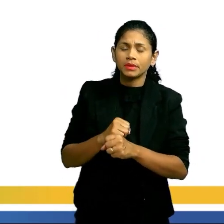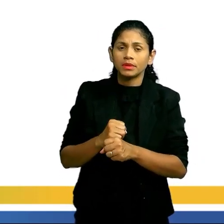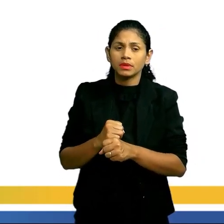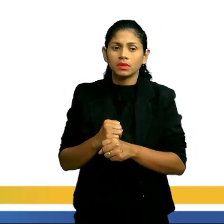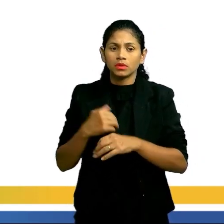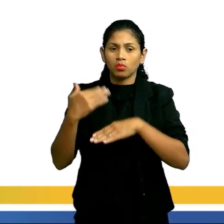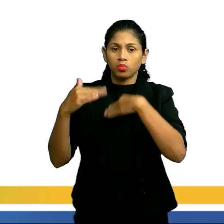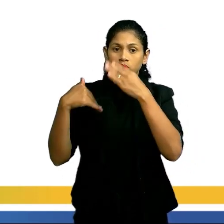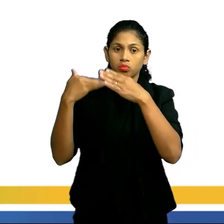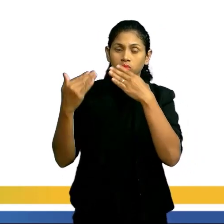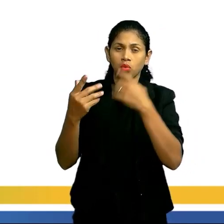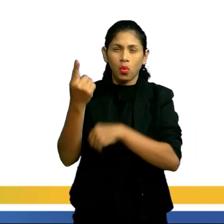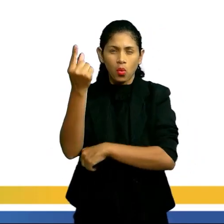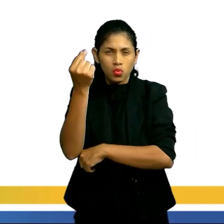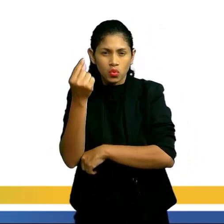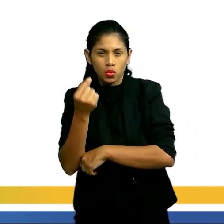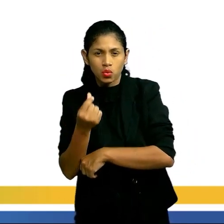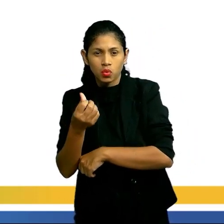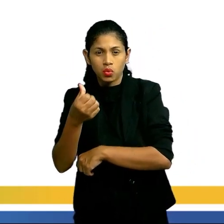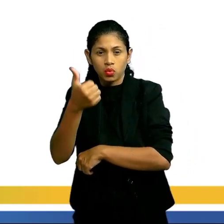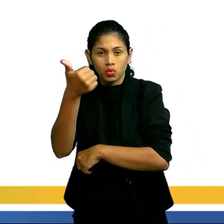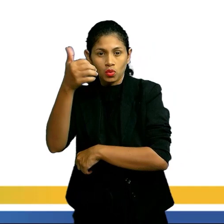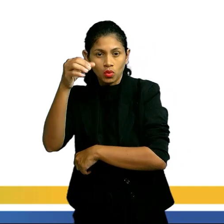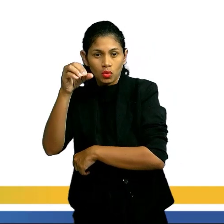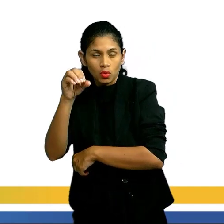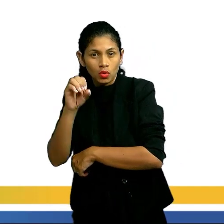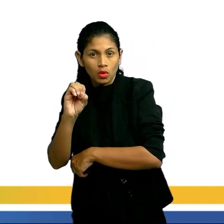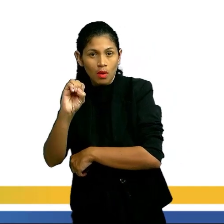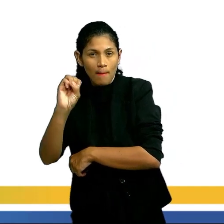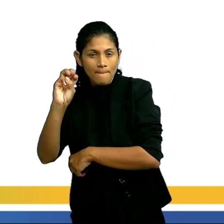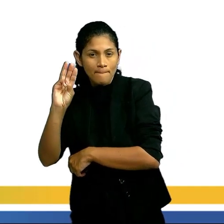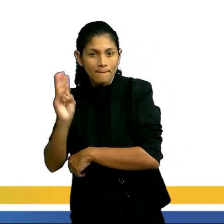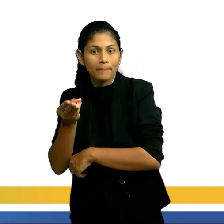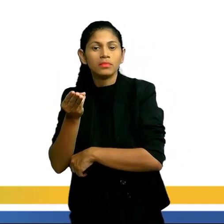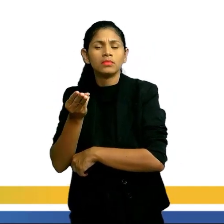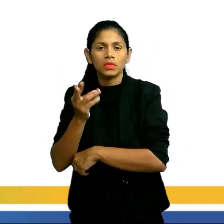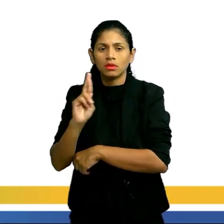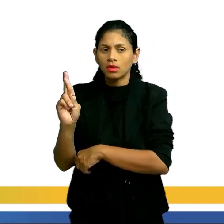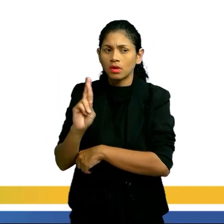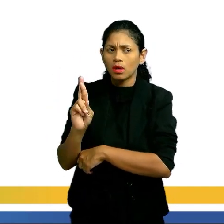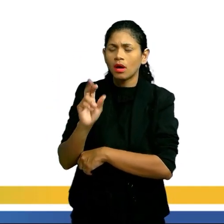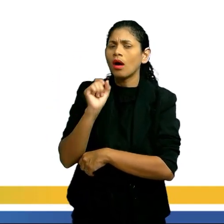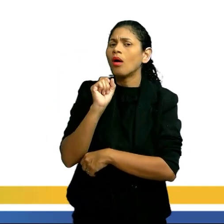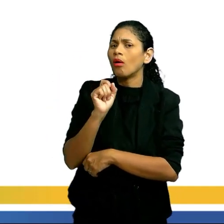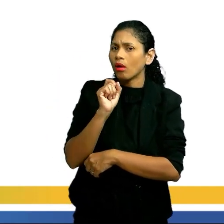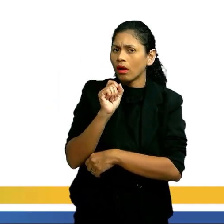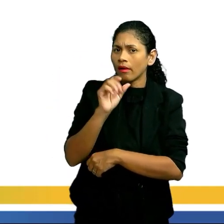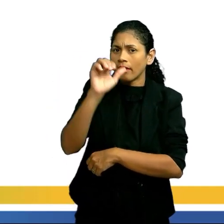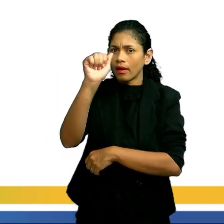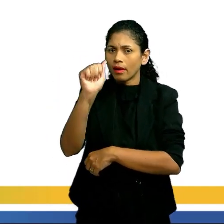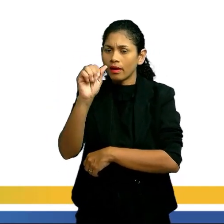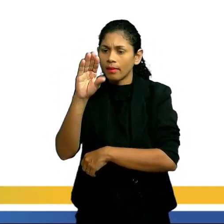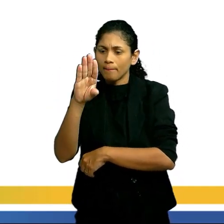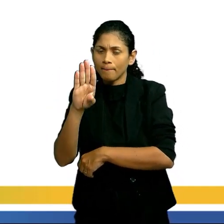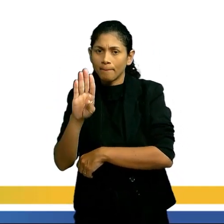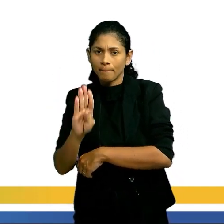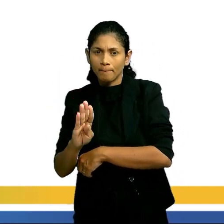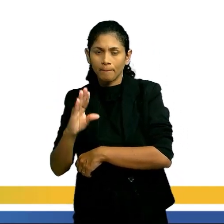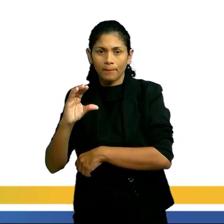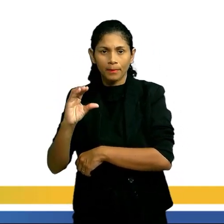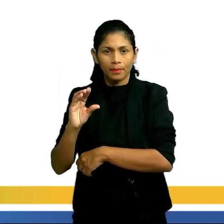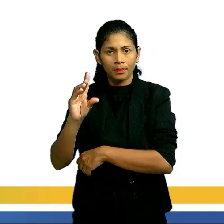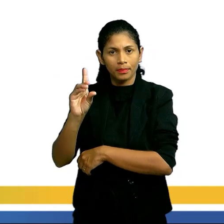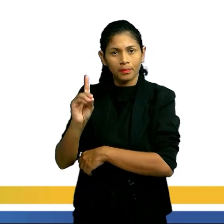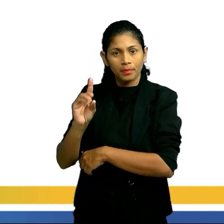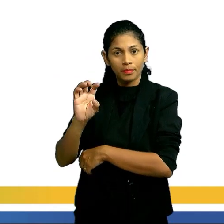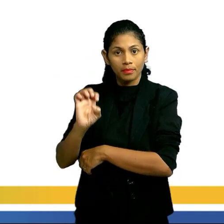é: alternativa A, 2.000 peças. Alternativa B, 2.500. Alternativa C, 40.000.